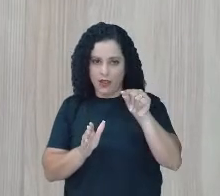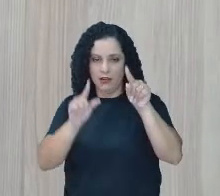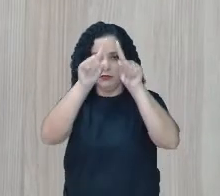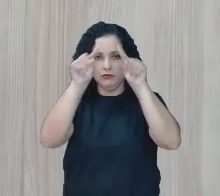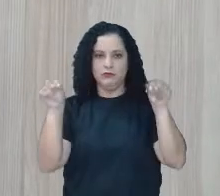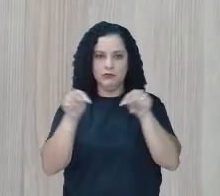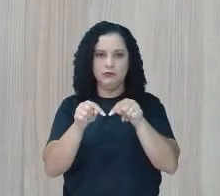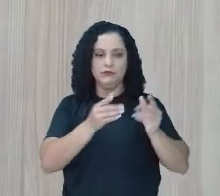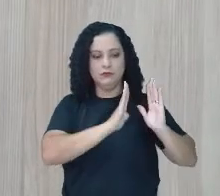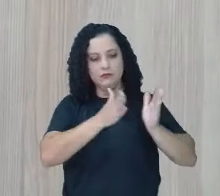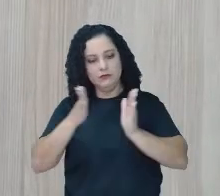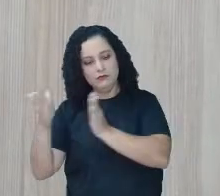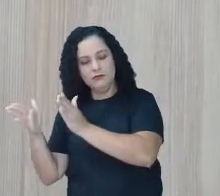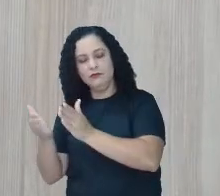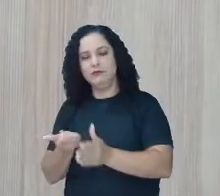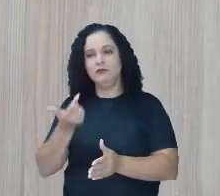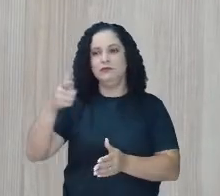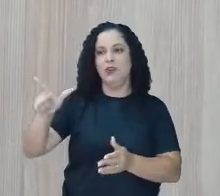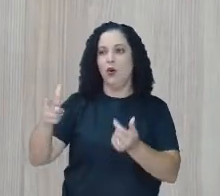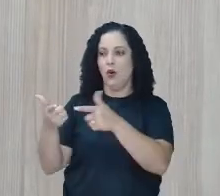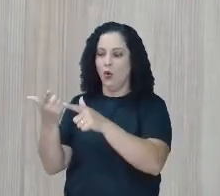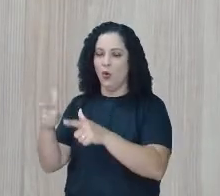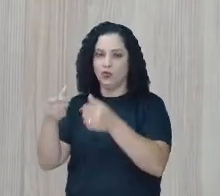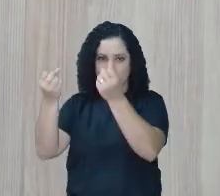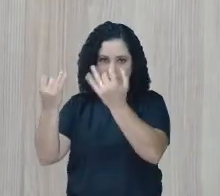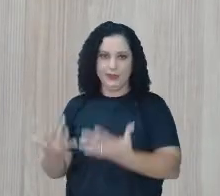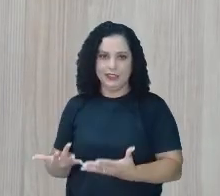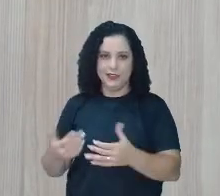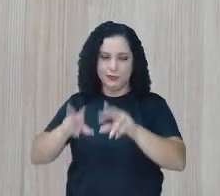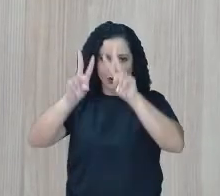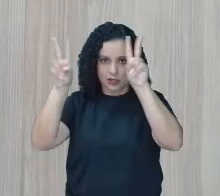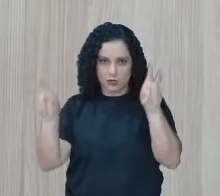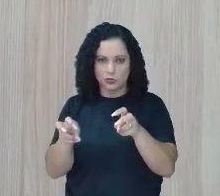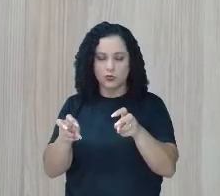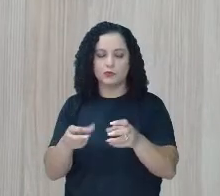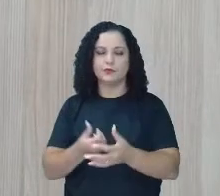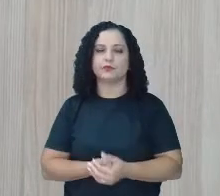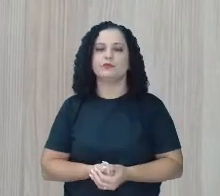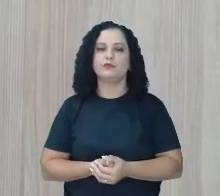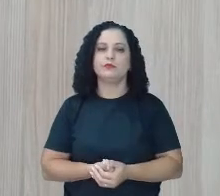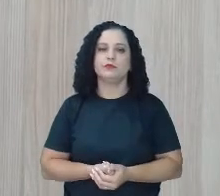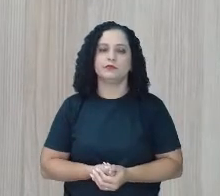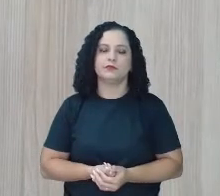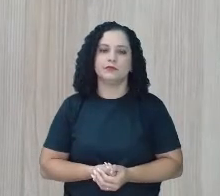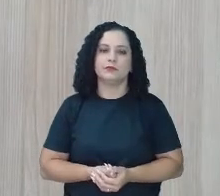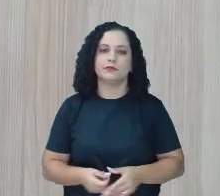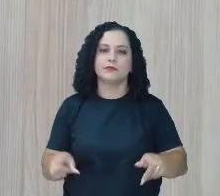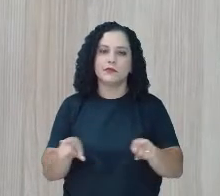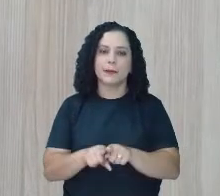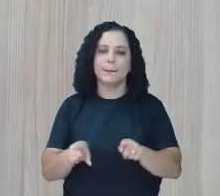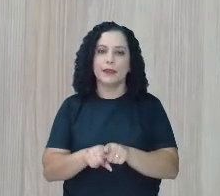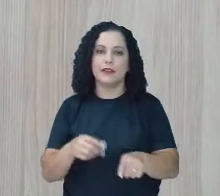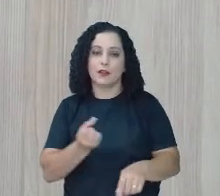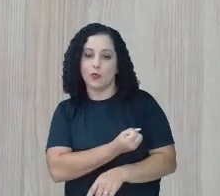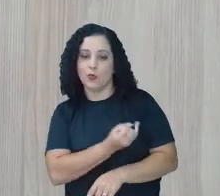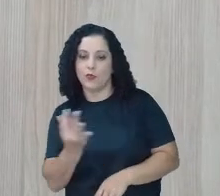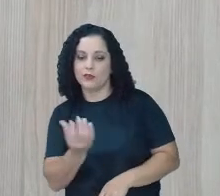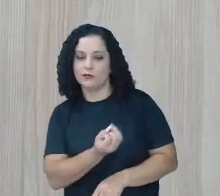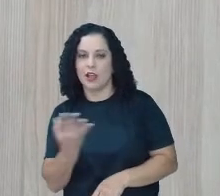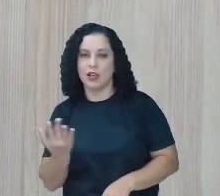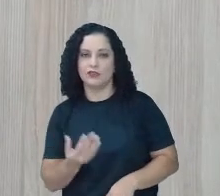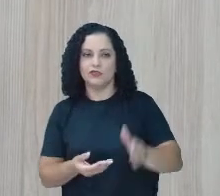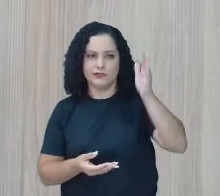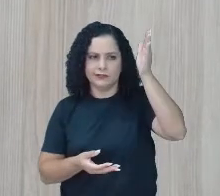vai falando dos outros polígonos no assunto de hoje, que é sobre a soma dos ângulos internos e o número de